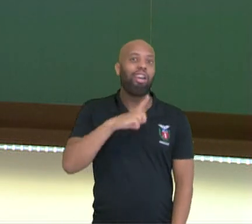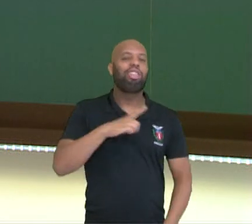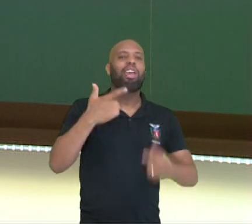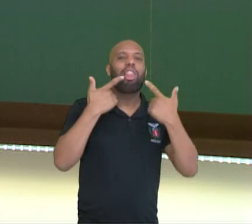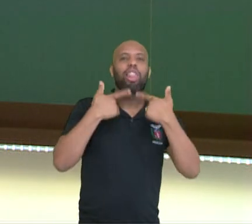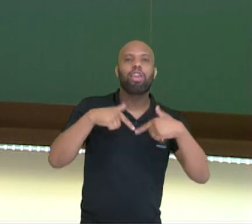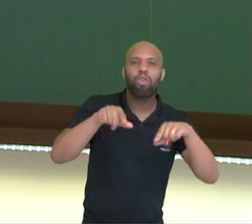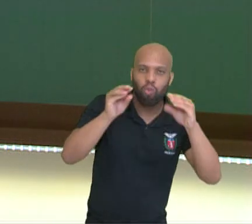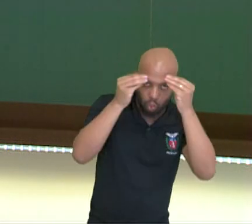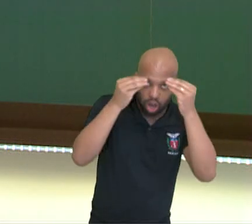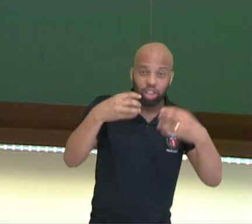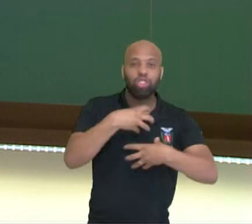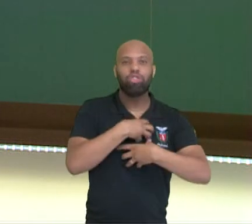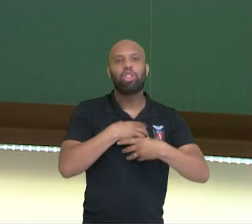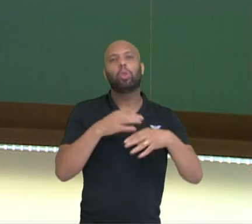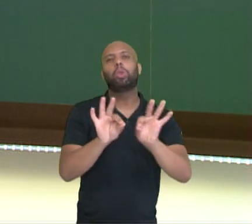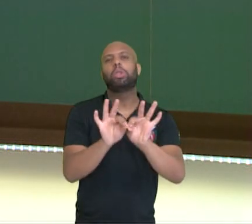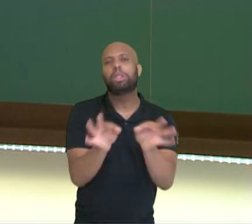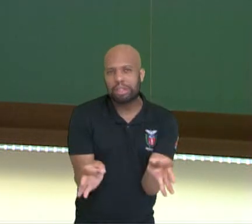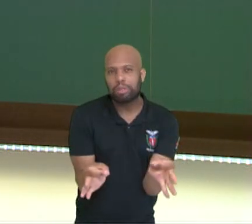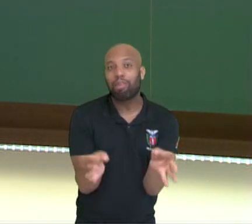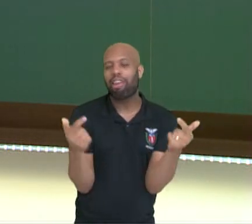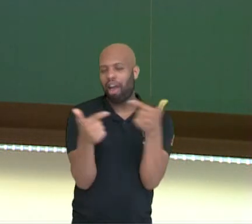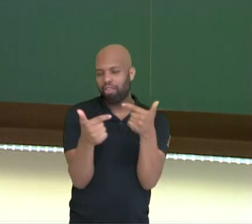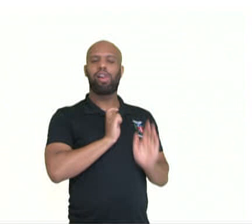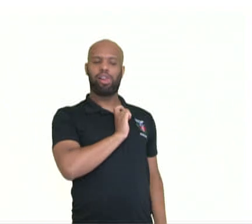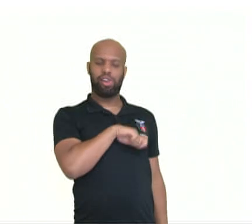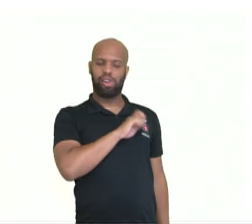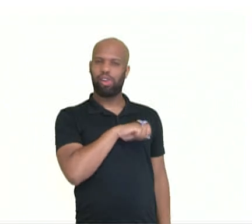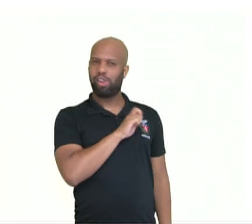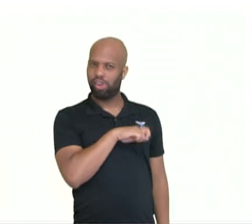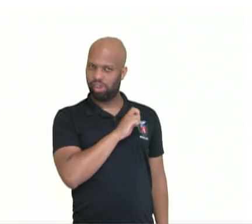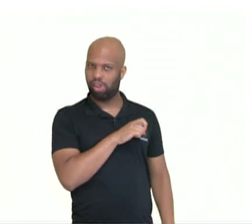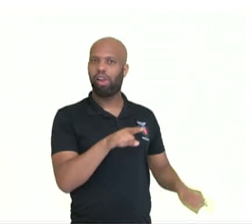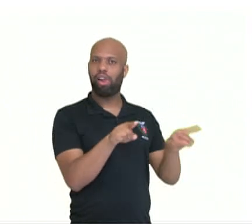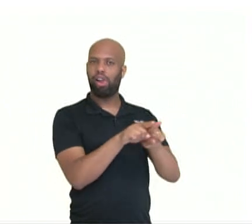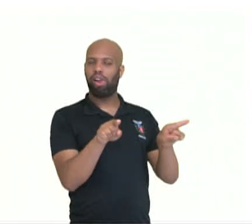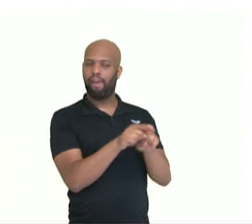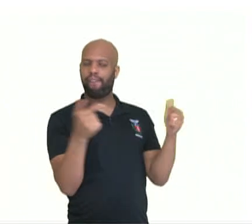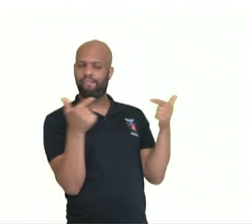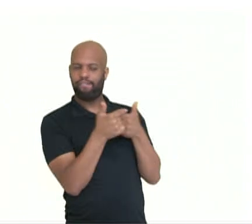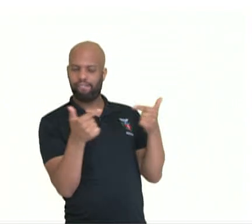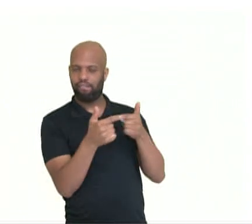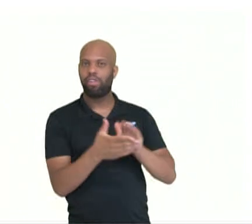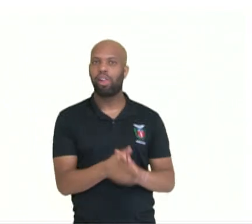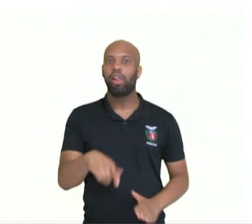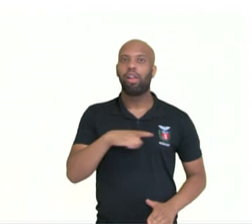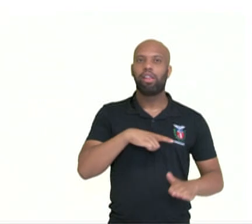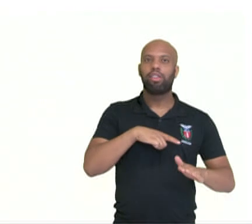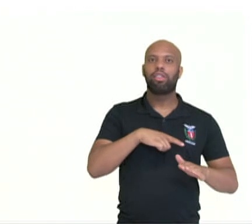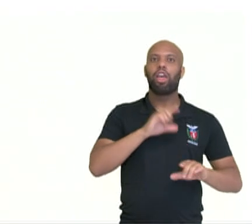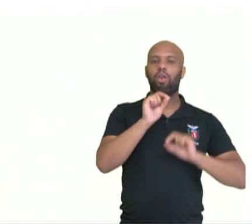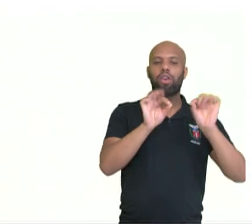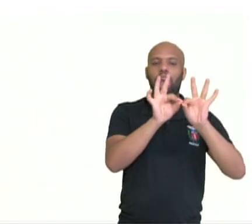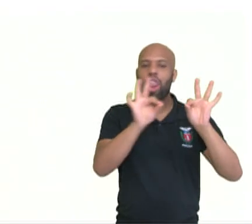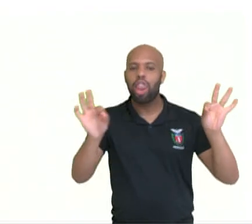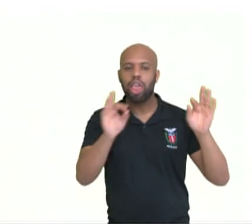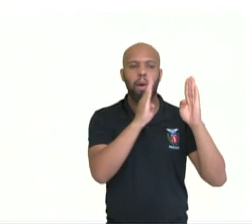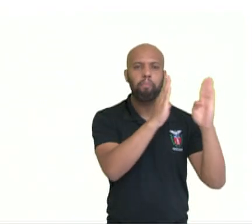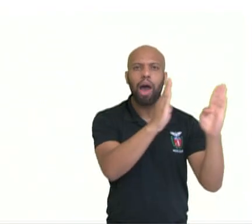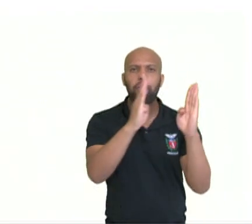textos curtos e de fácil compreensão, uma linguagem simples, descontraída, poucos